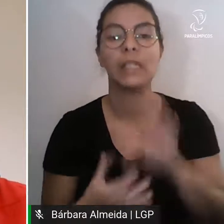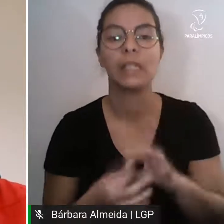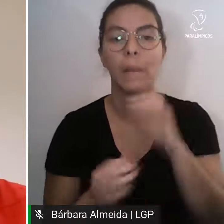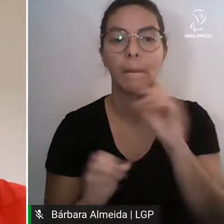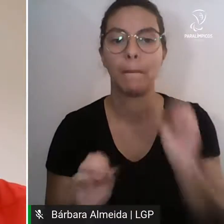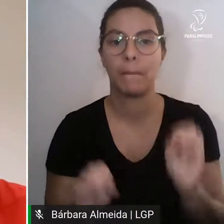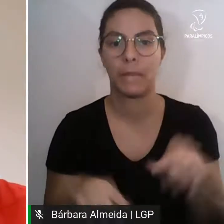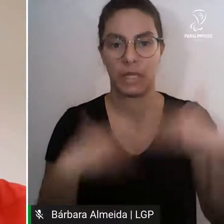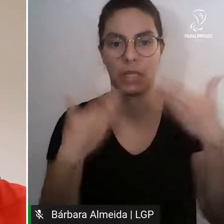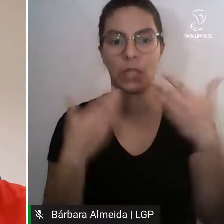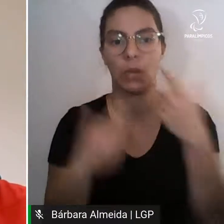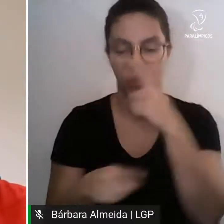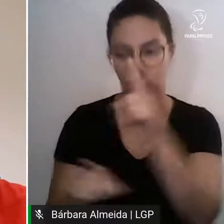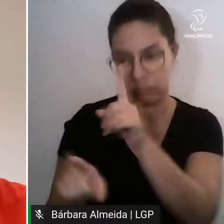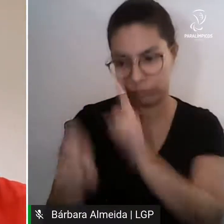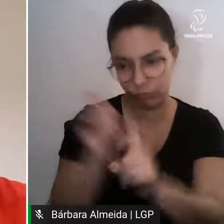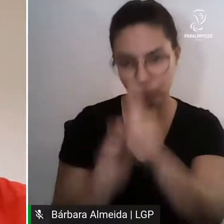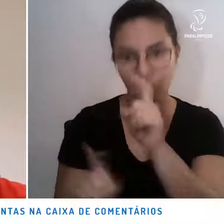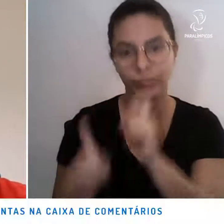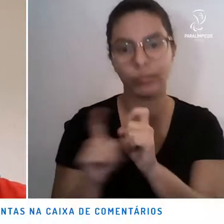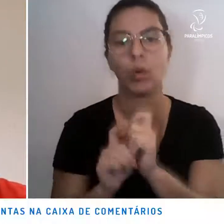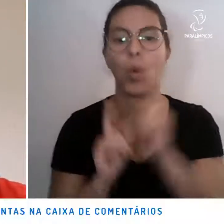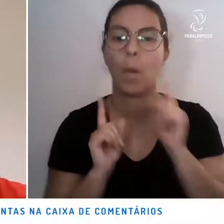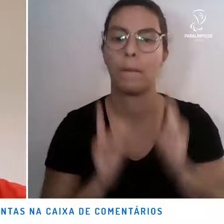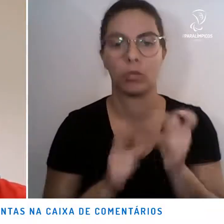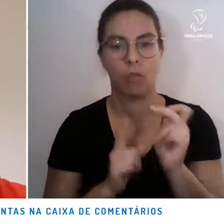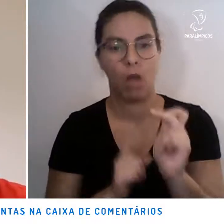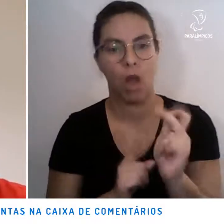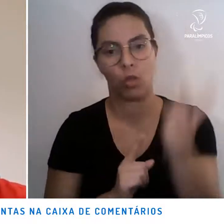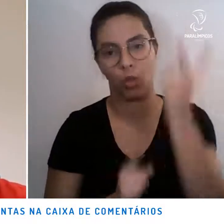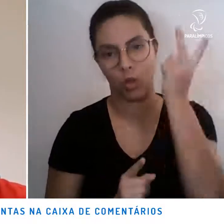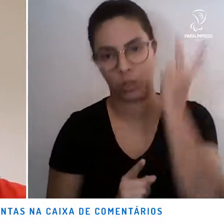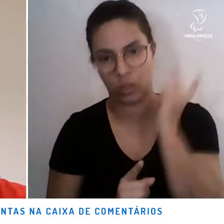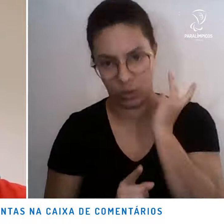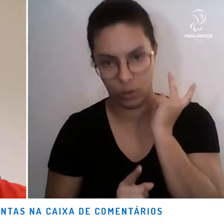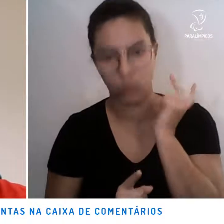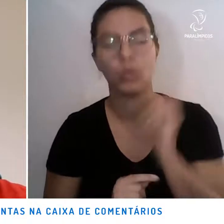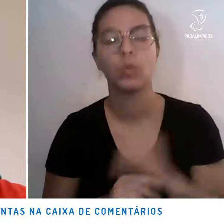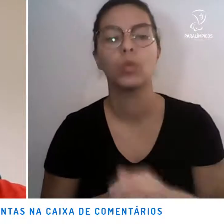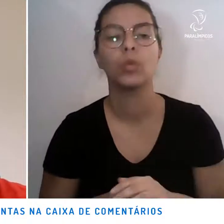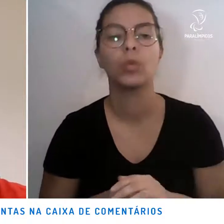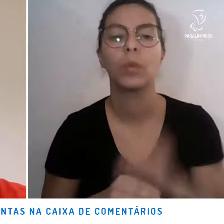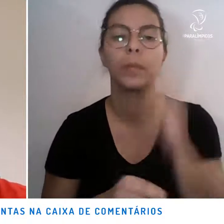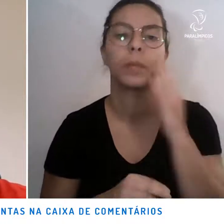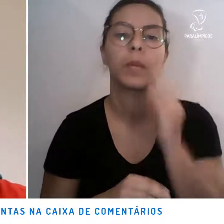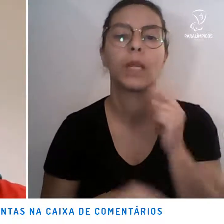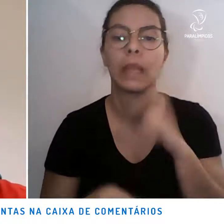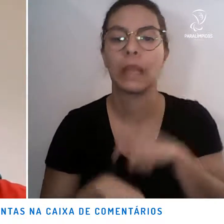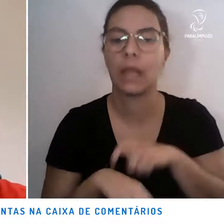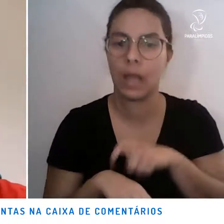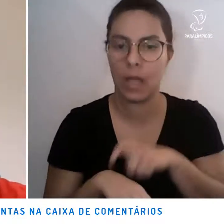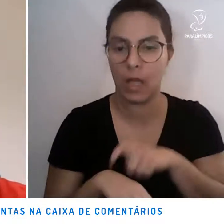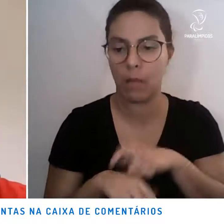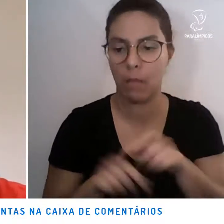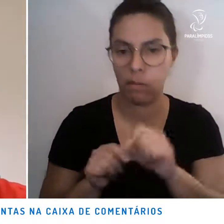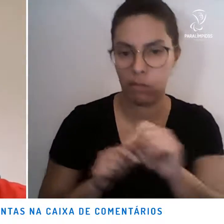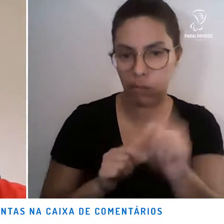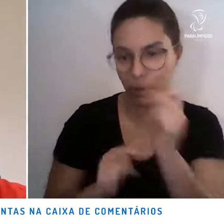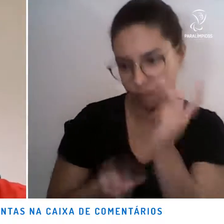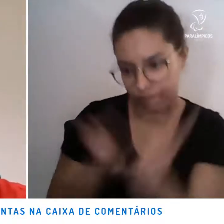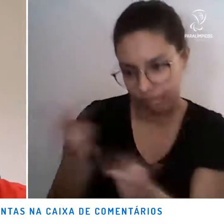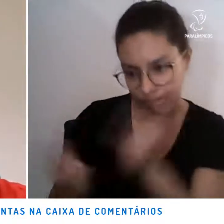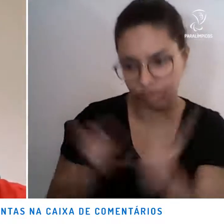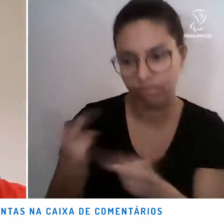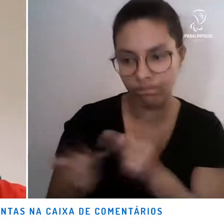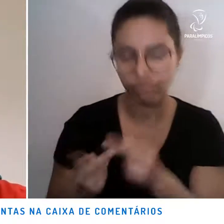classificações aconteceram apenas há 2 anos, sendo que o momento em que a Federação Portuguesa de Badminton começou a